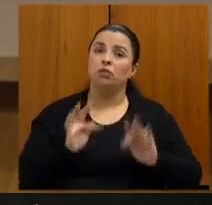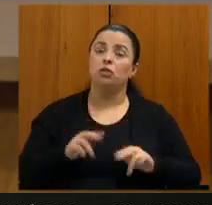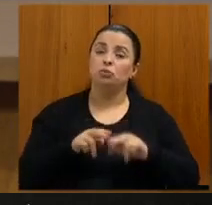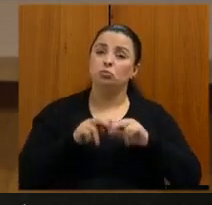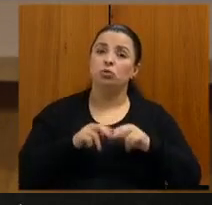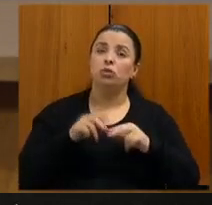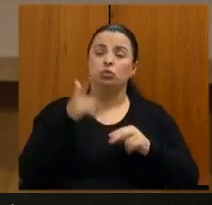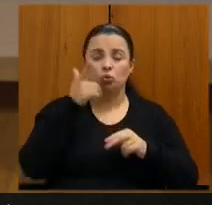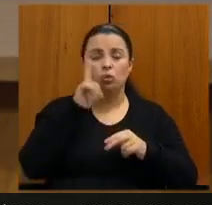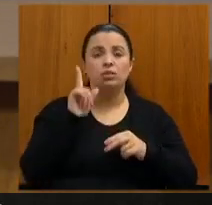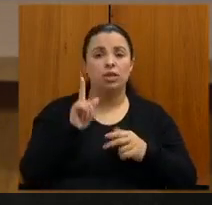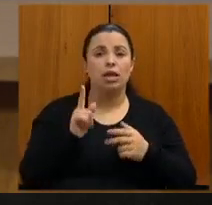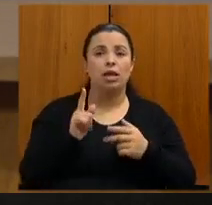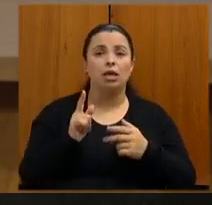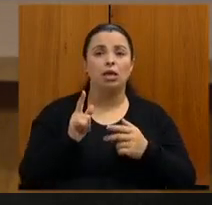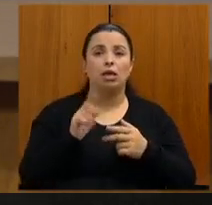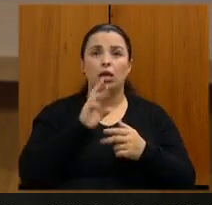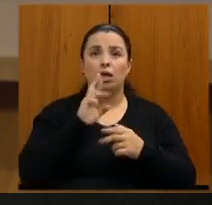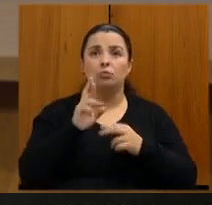aumentando